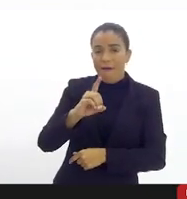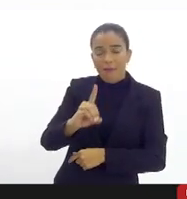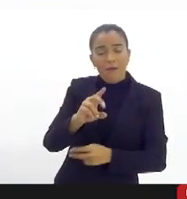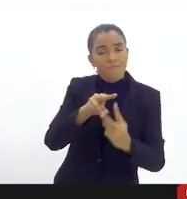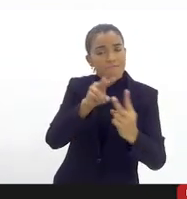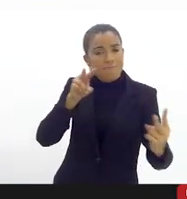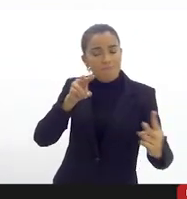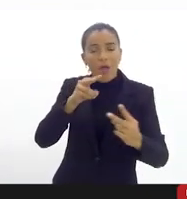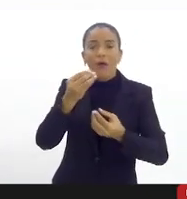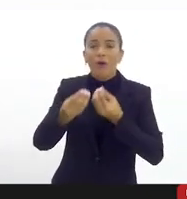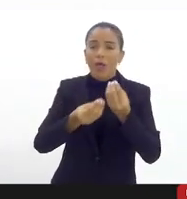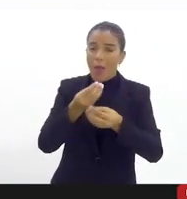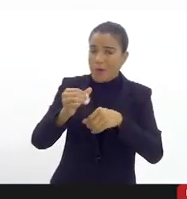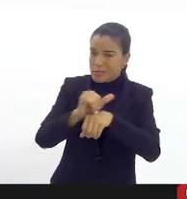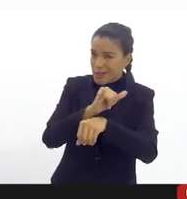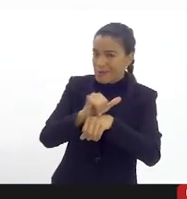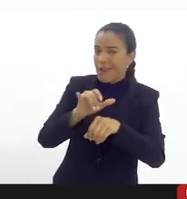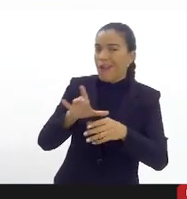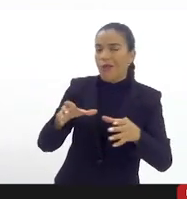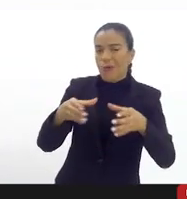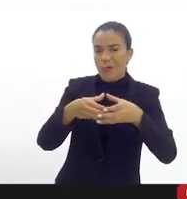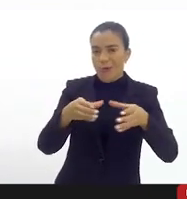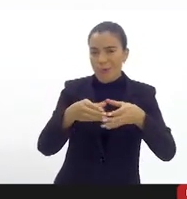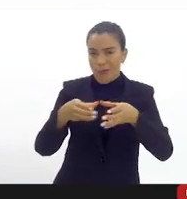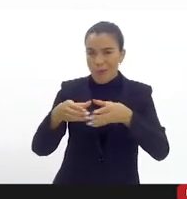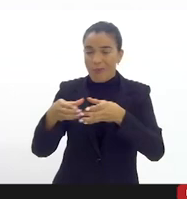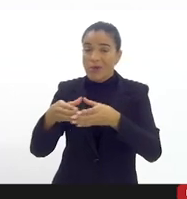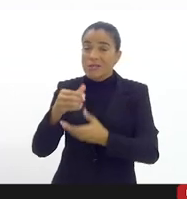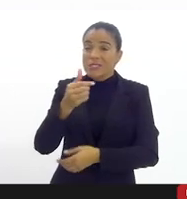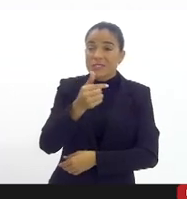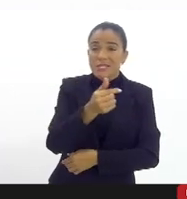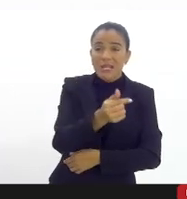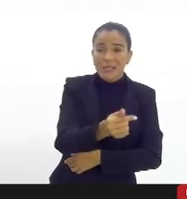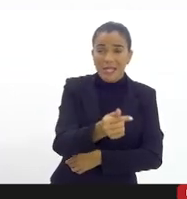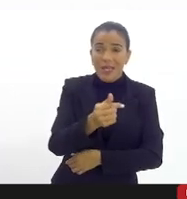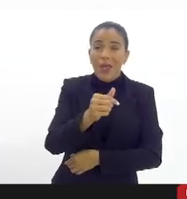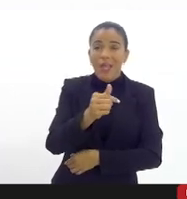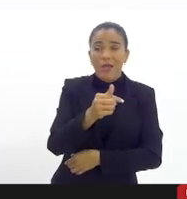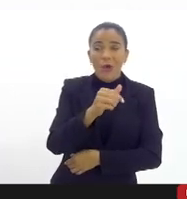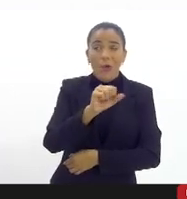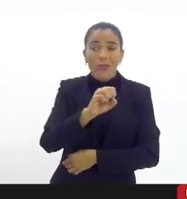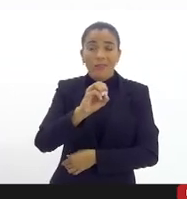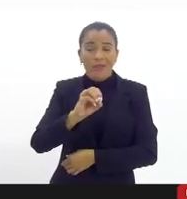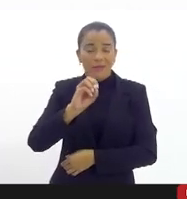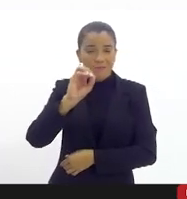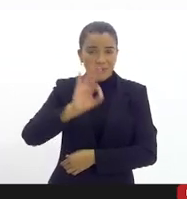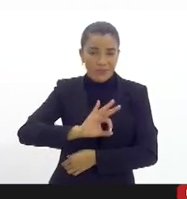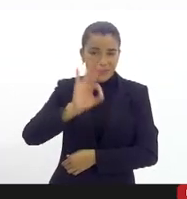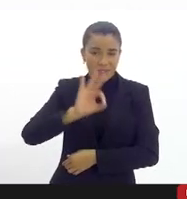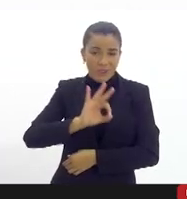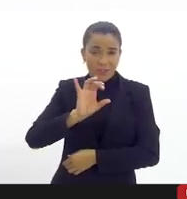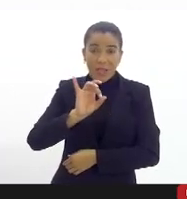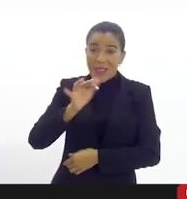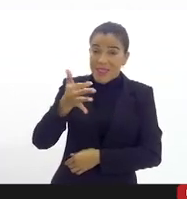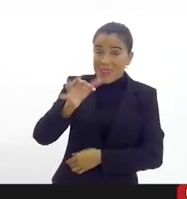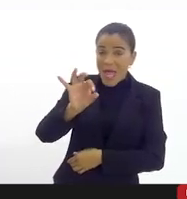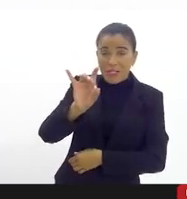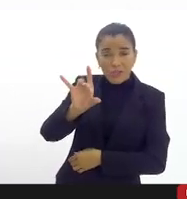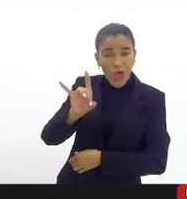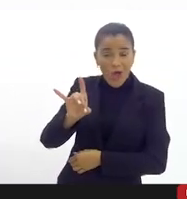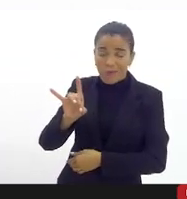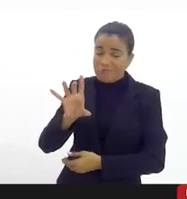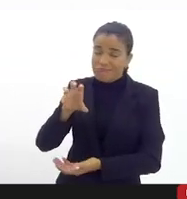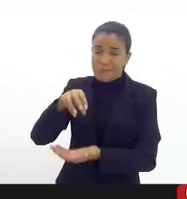né desses grandes grupos né 80% de todo o ensino à distância está concentrado em só 10 instituições de ensino superior